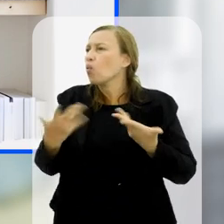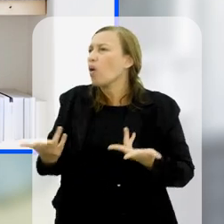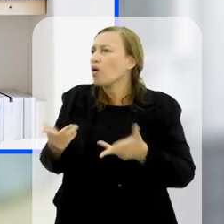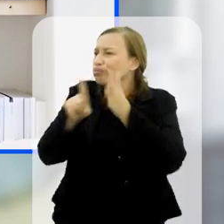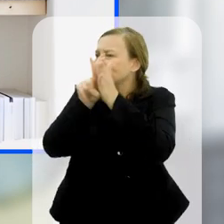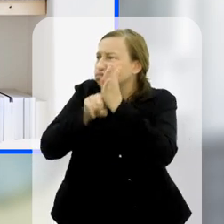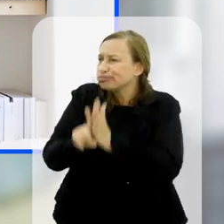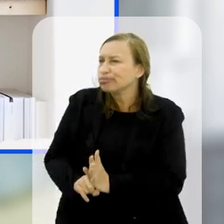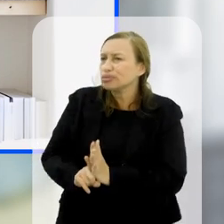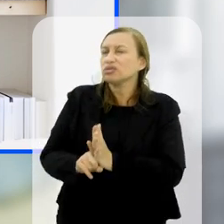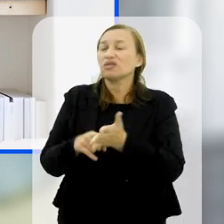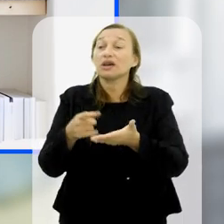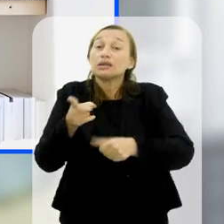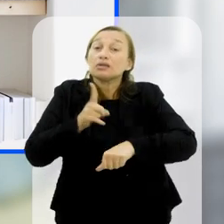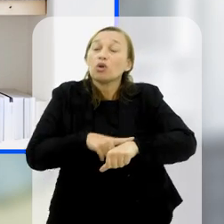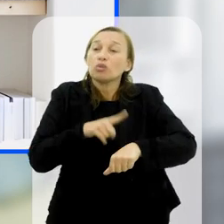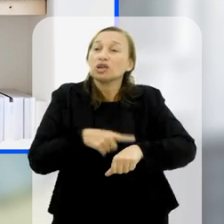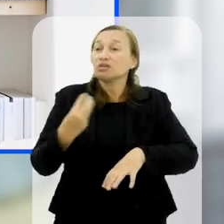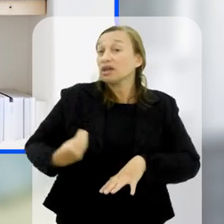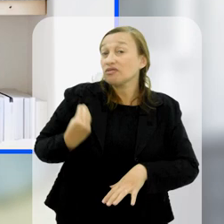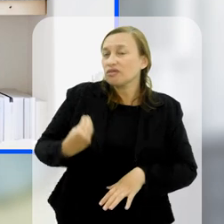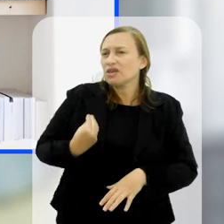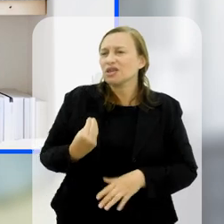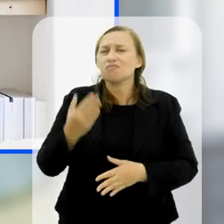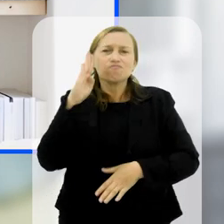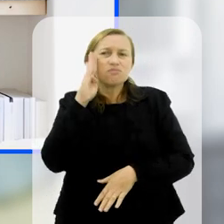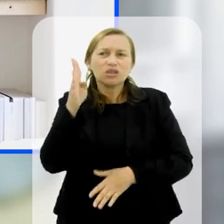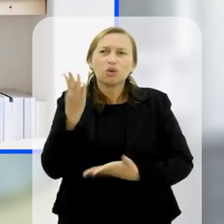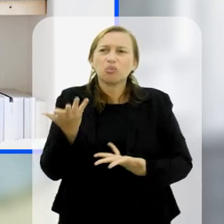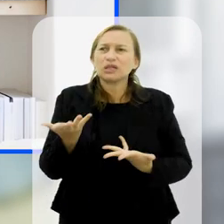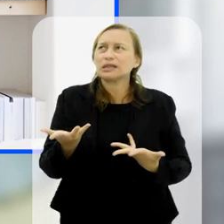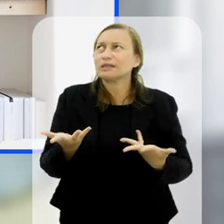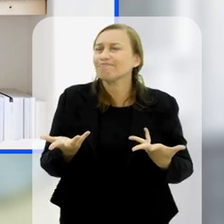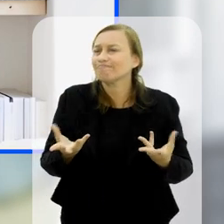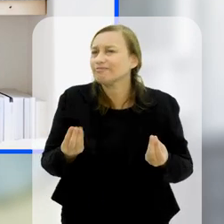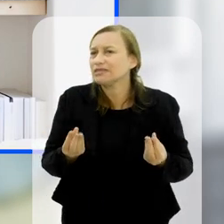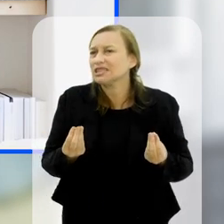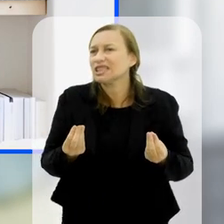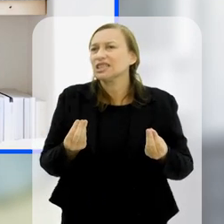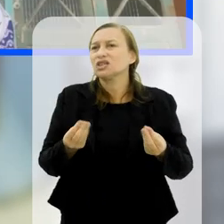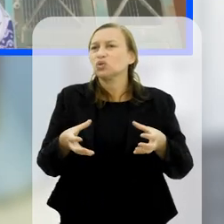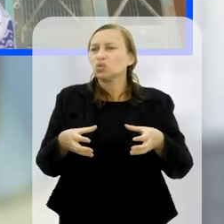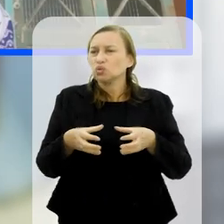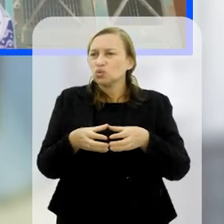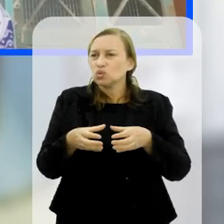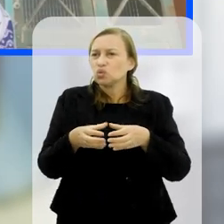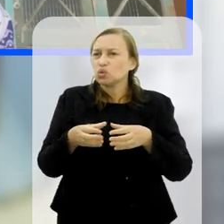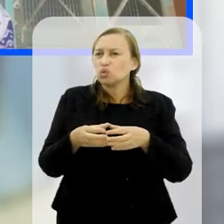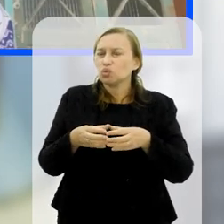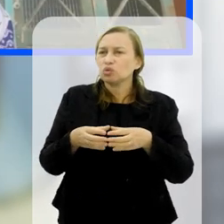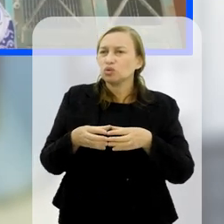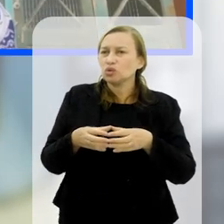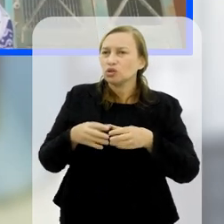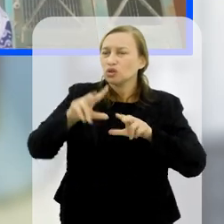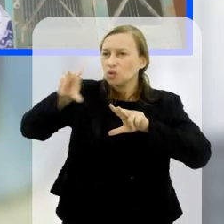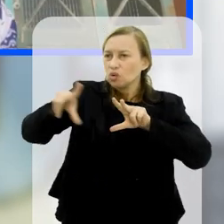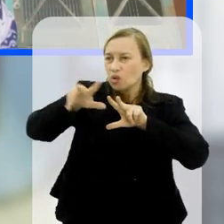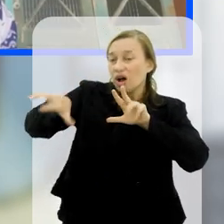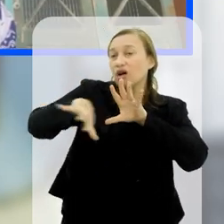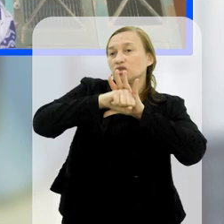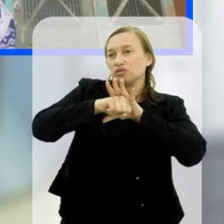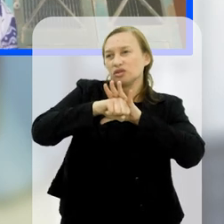a análise que você faz desse momento que está vivendo, principalmente da galera, né, do audiovisual que está chegando